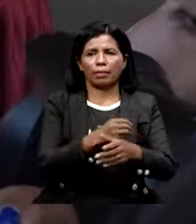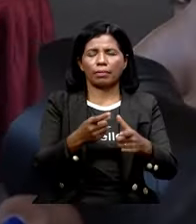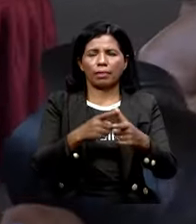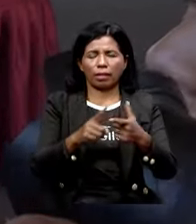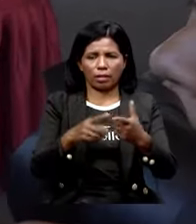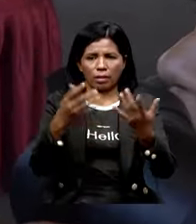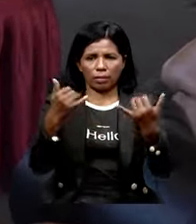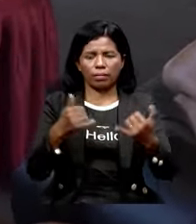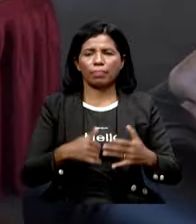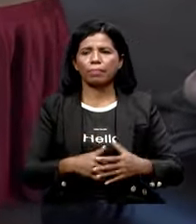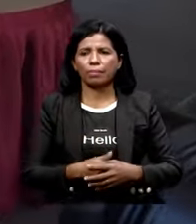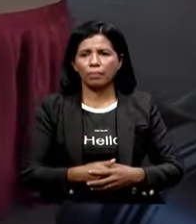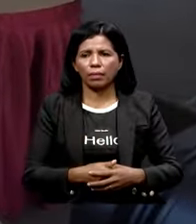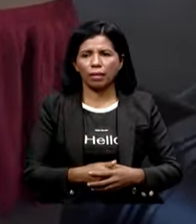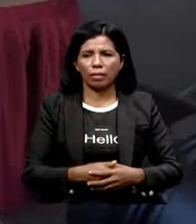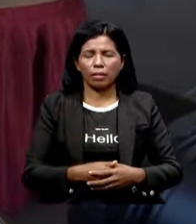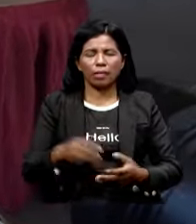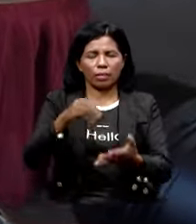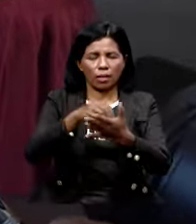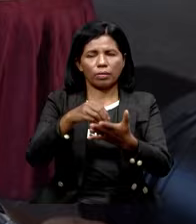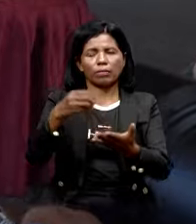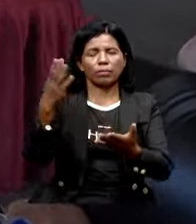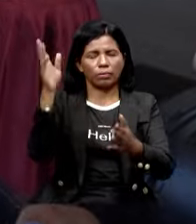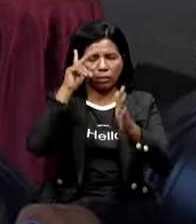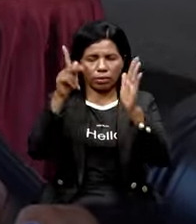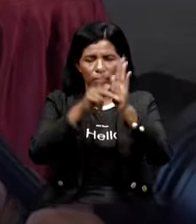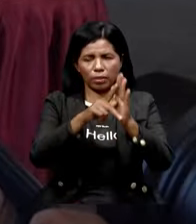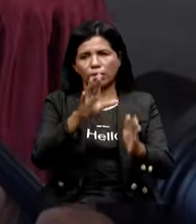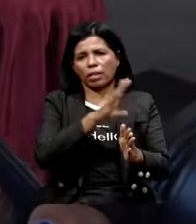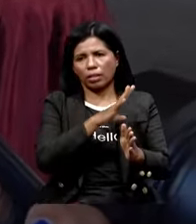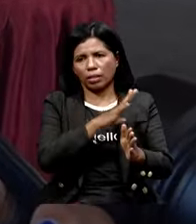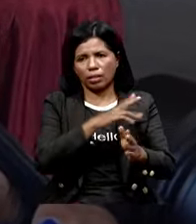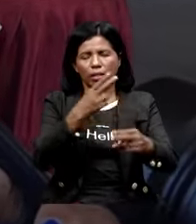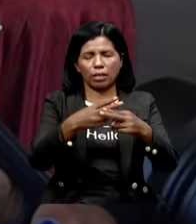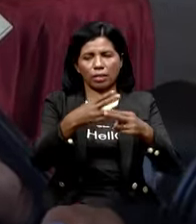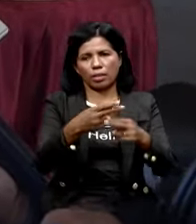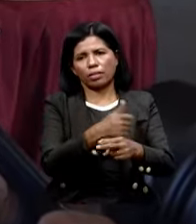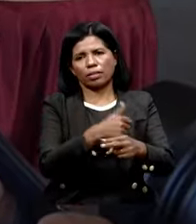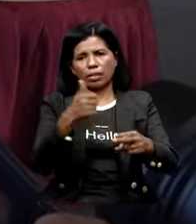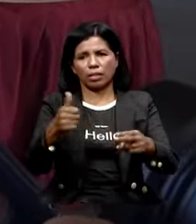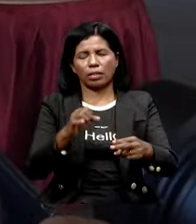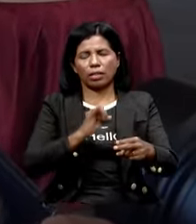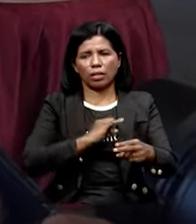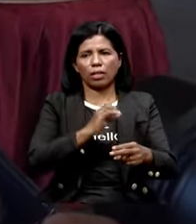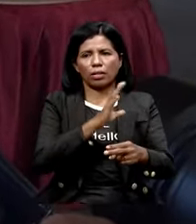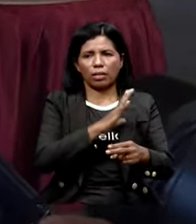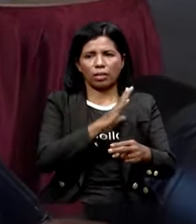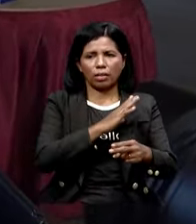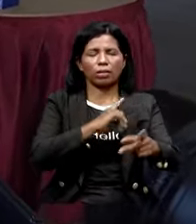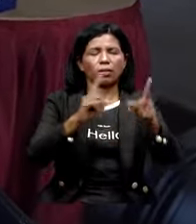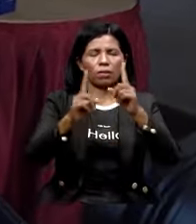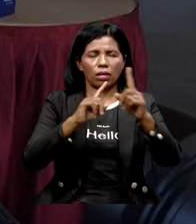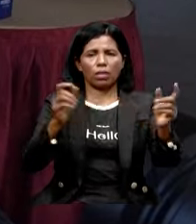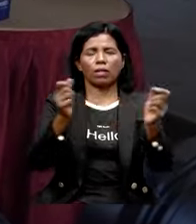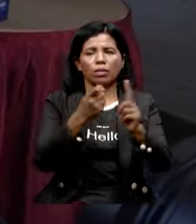Portanto, a lua na bationa, mas vê se é então nada em rumo, que há o rei, confirmação,